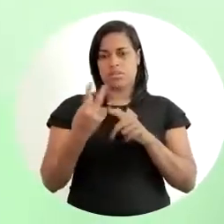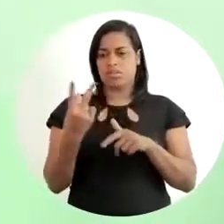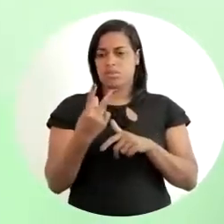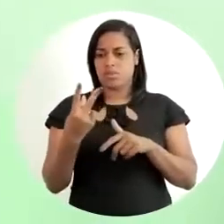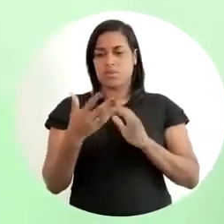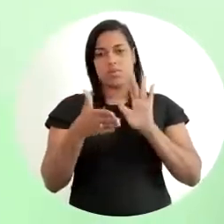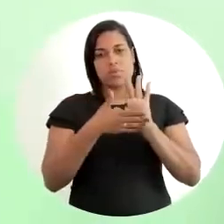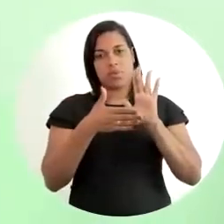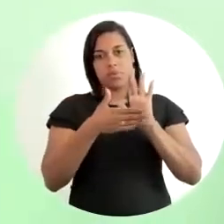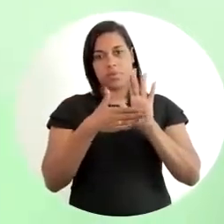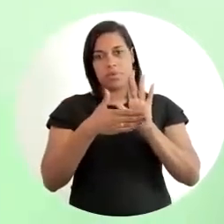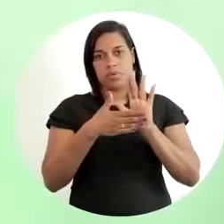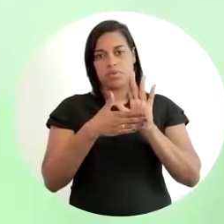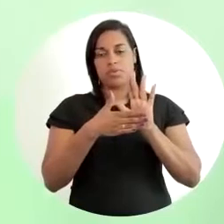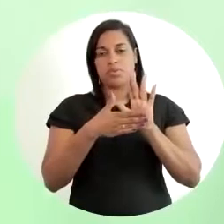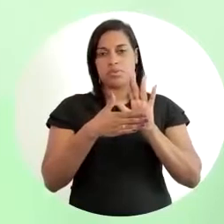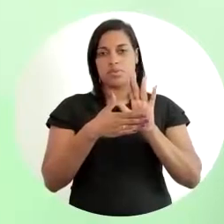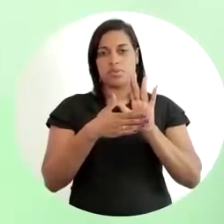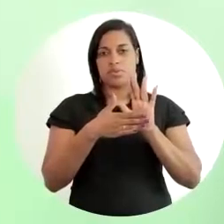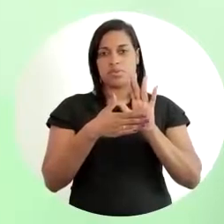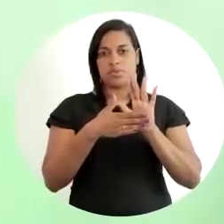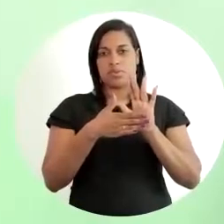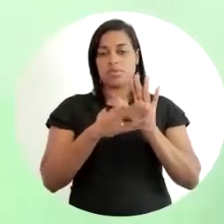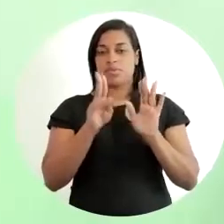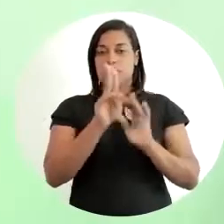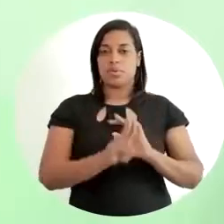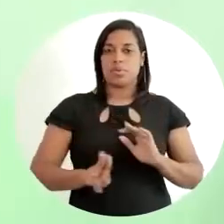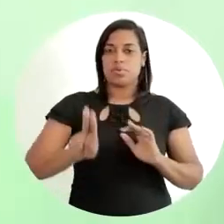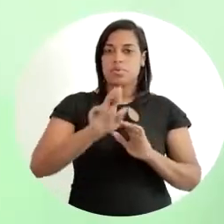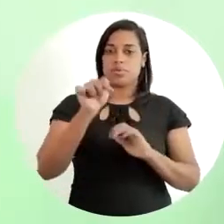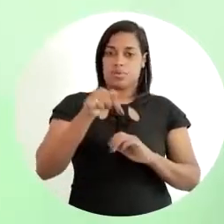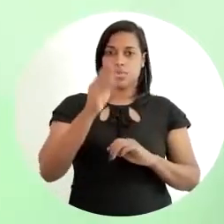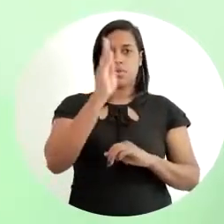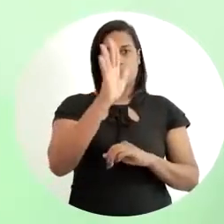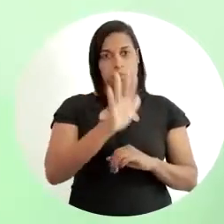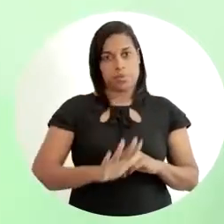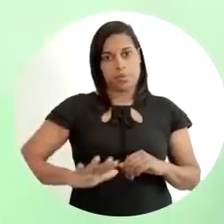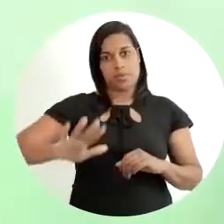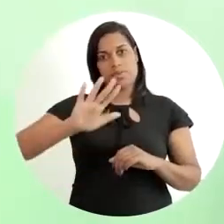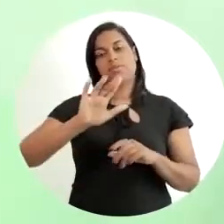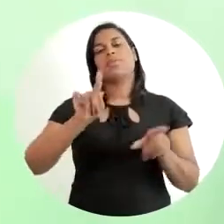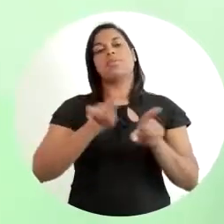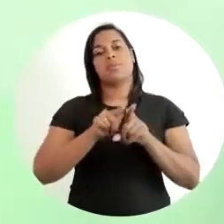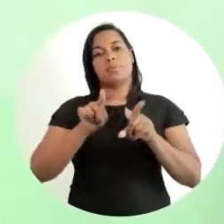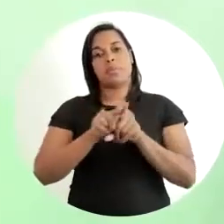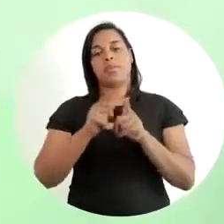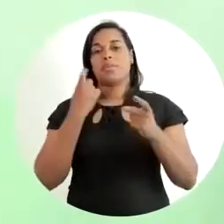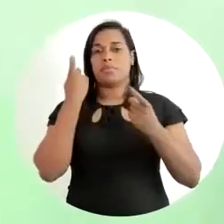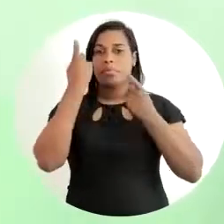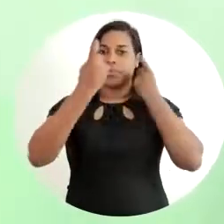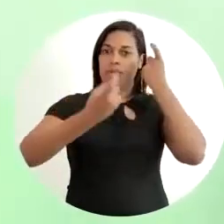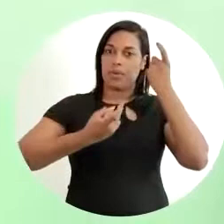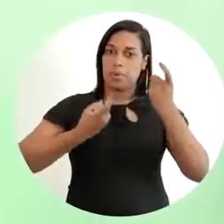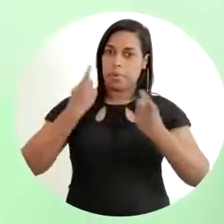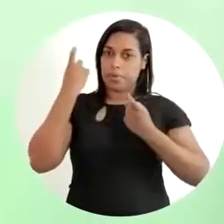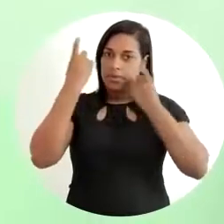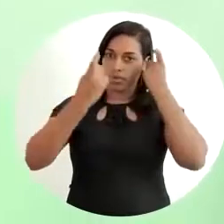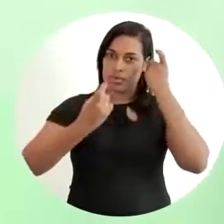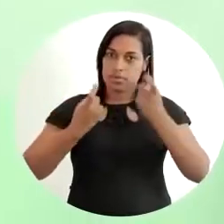E essas duas propostas vão ser relativamente utilizadas aqui no Brasil, vão ser alvo de